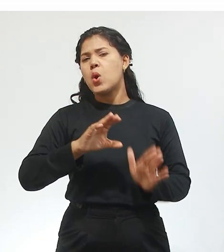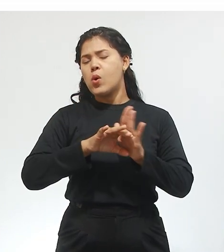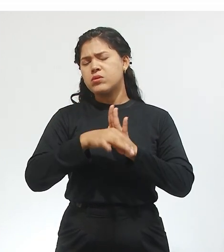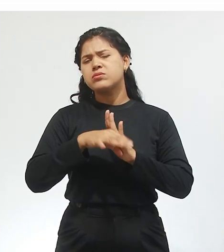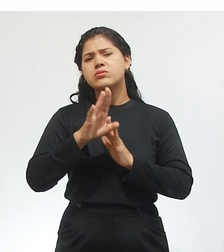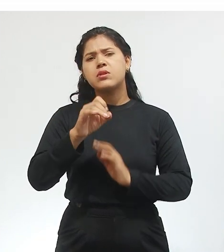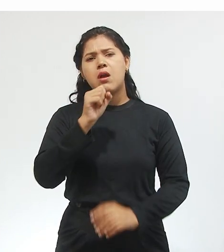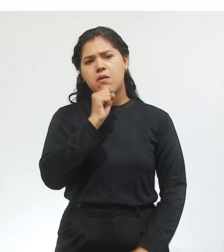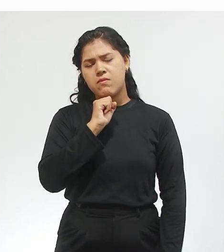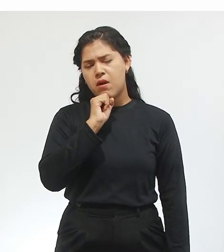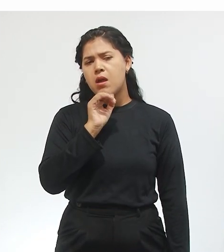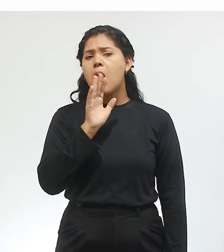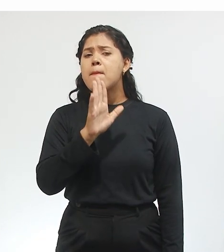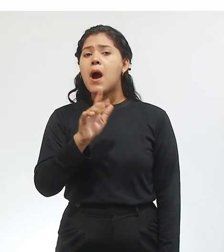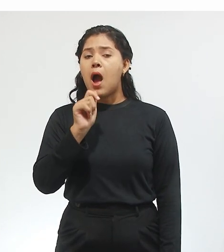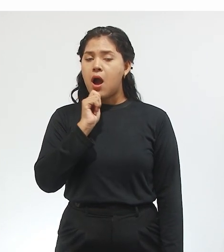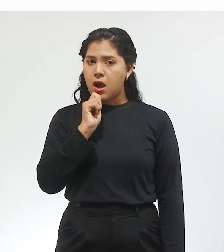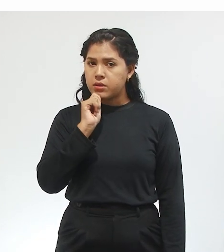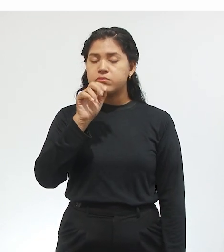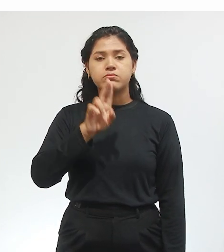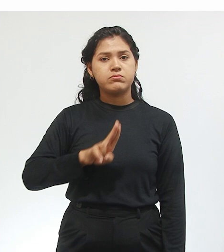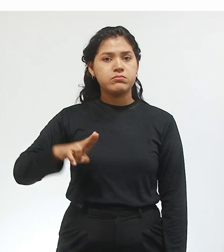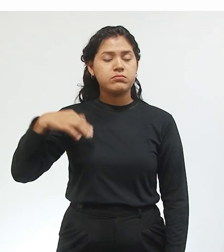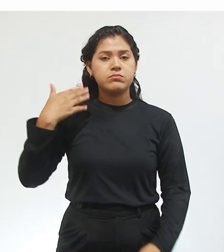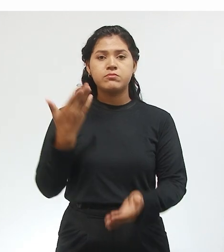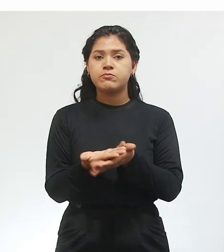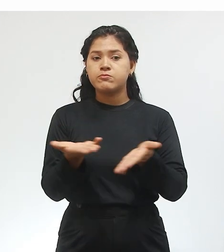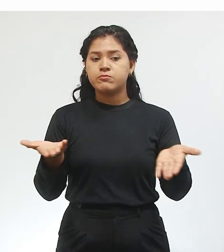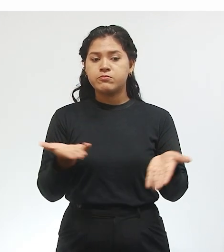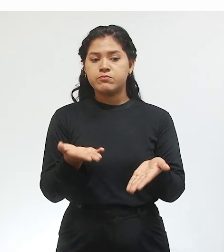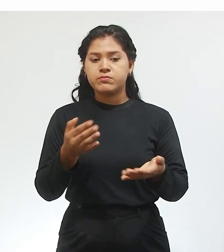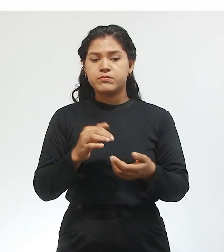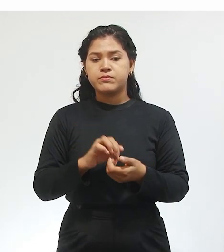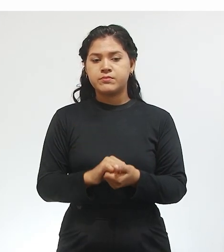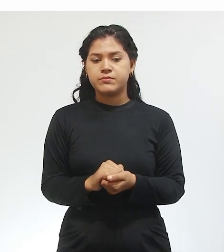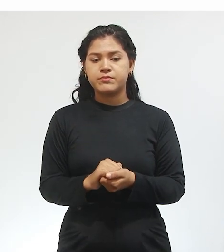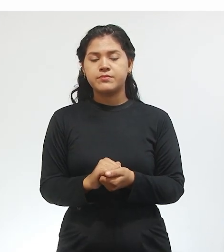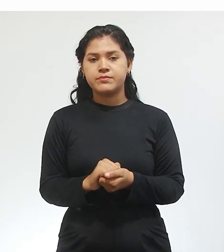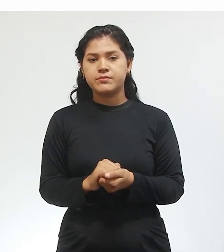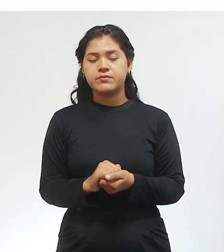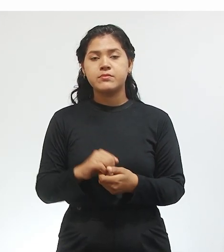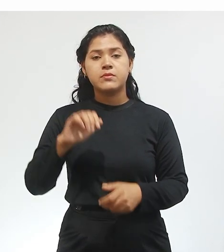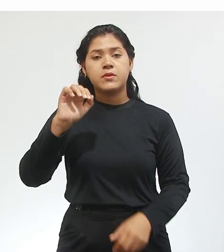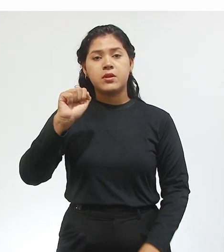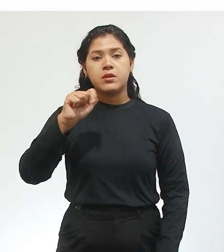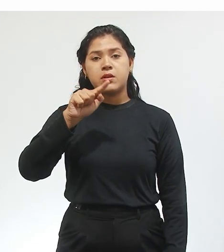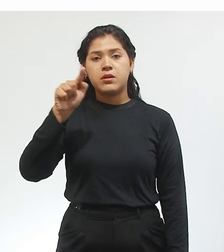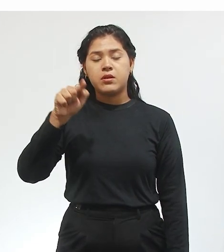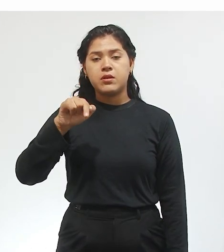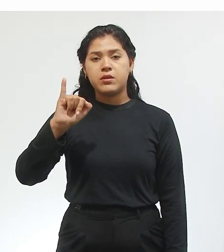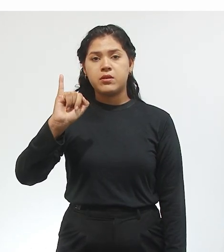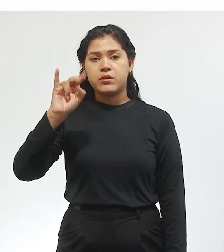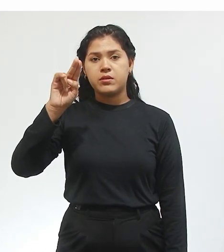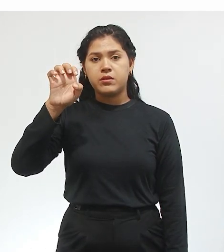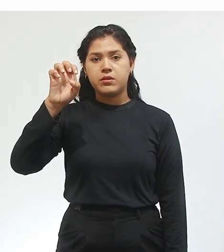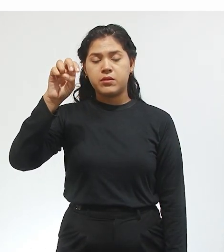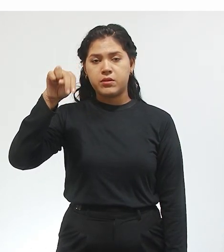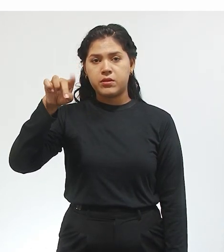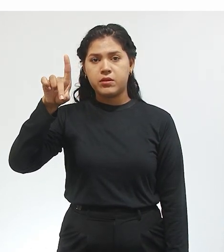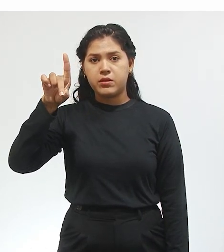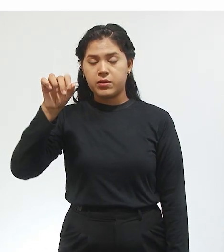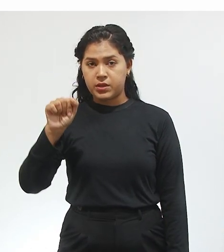está vigente. A Hacienda, tá? A Hacienda é uma entidade